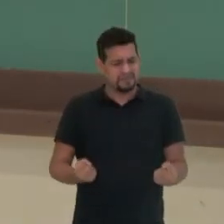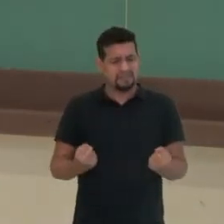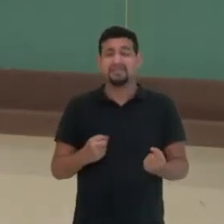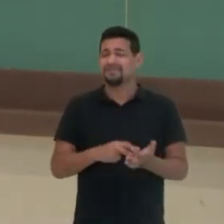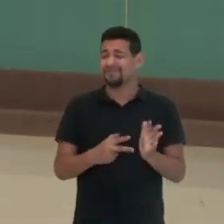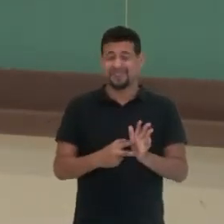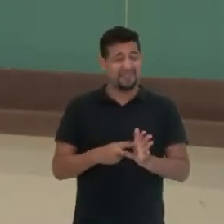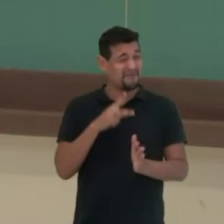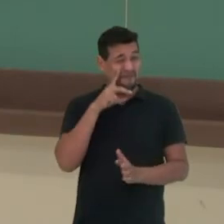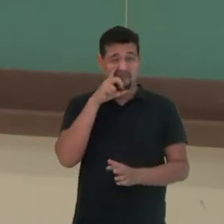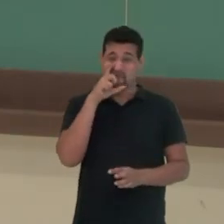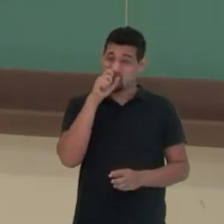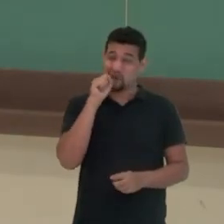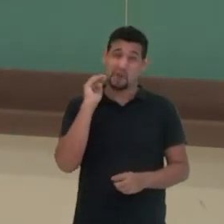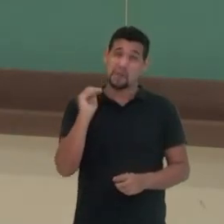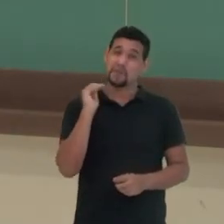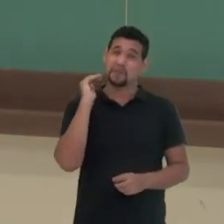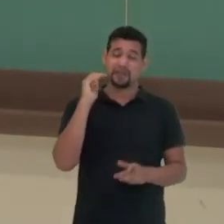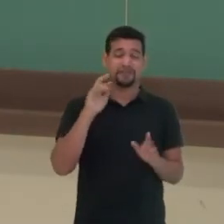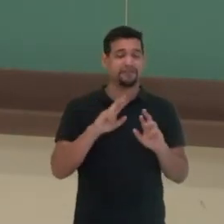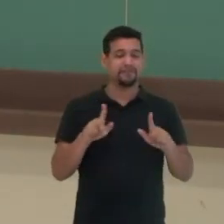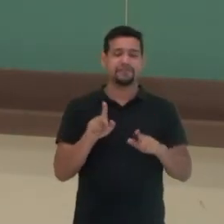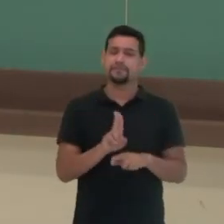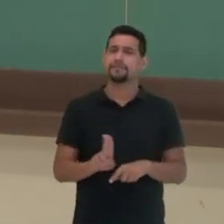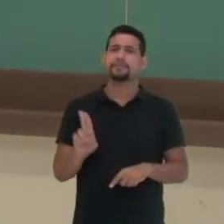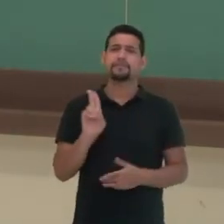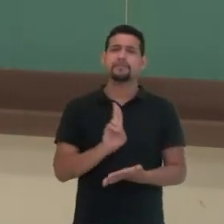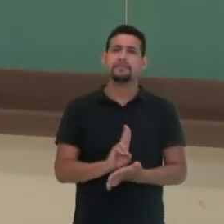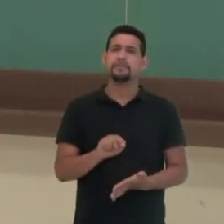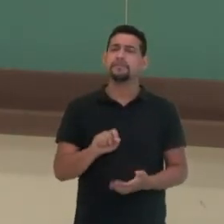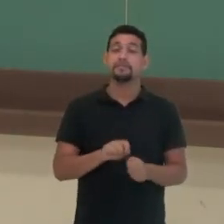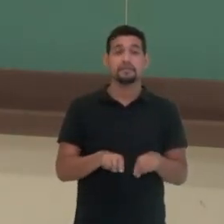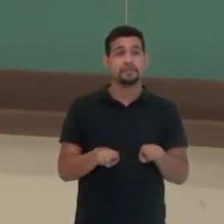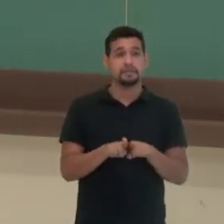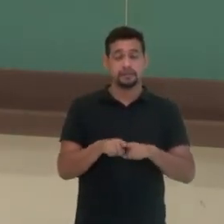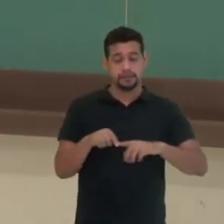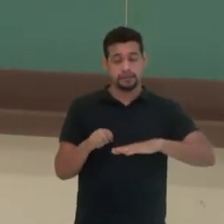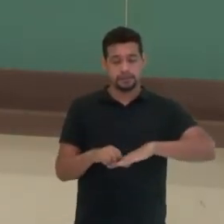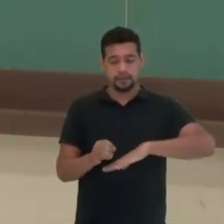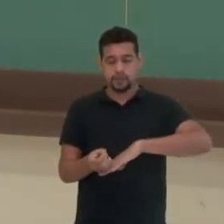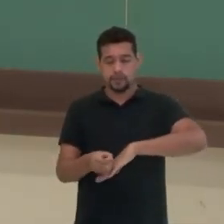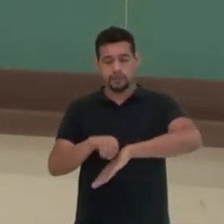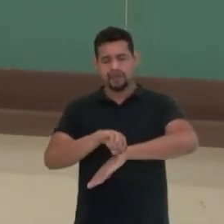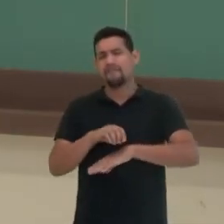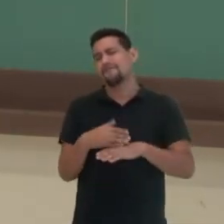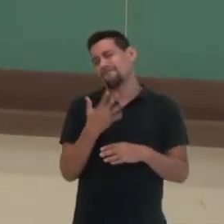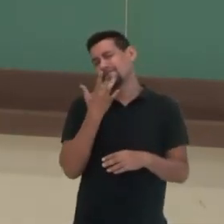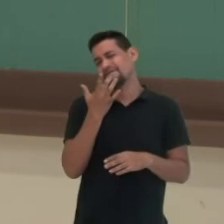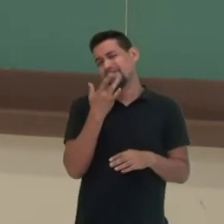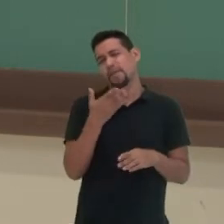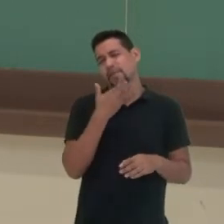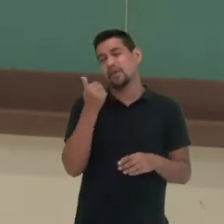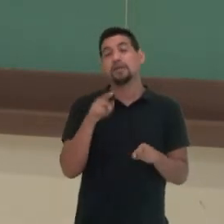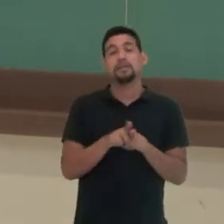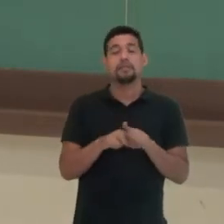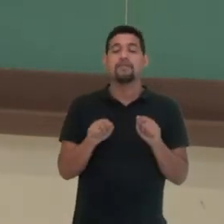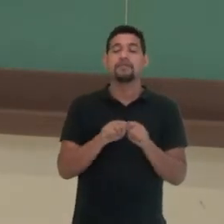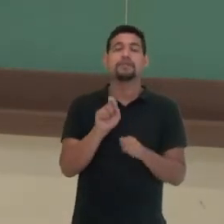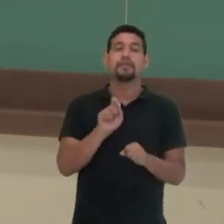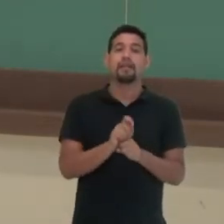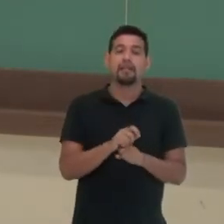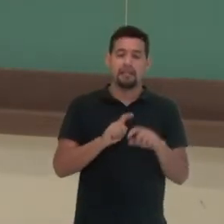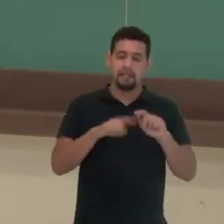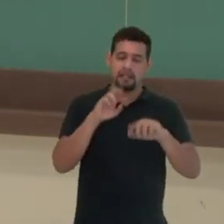seria muito maior do que usando aqui nesse plano inclinado, que vai facilitar o trabalho, né? Elevando ali então